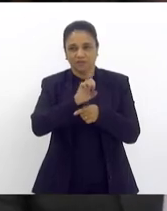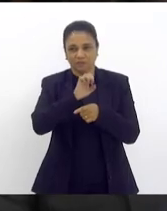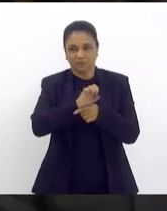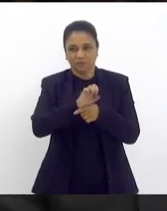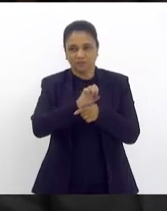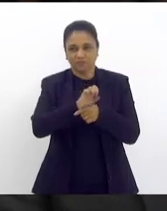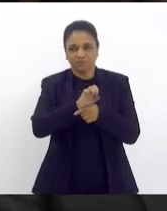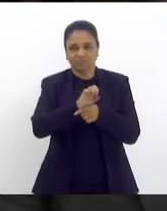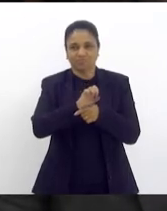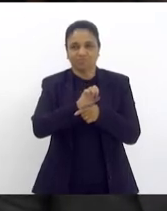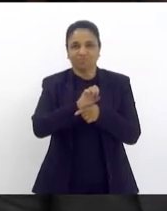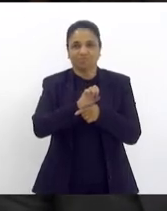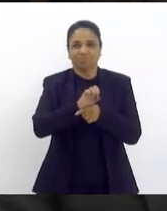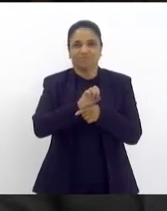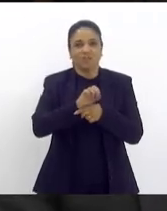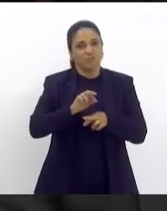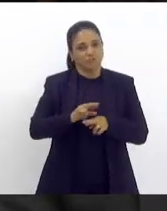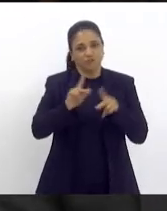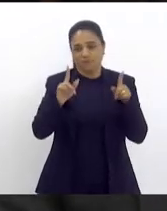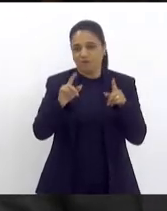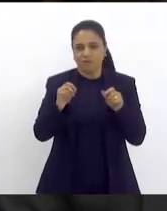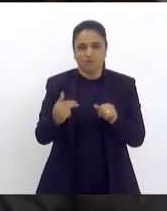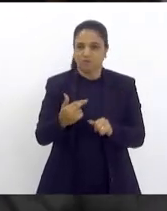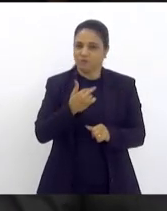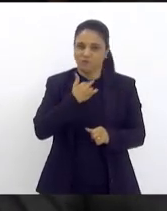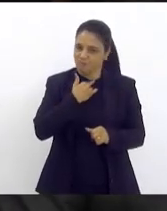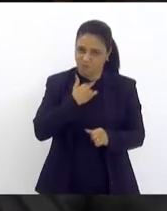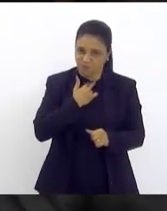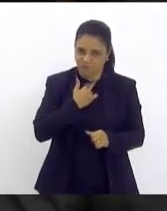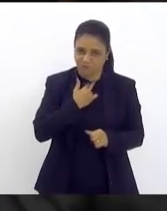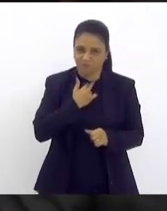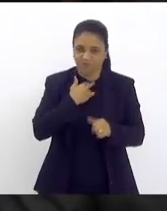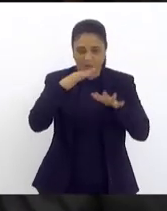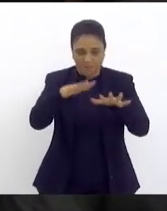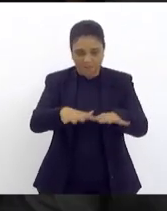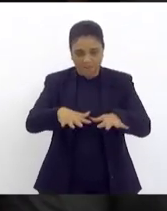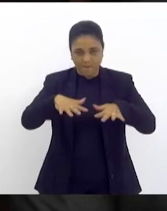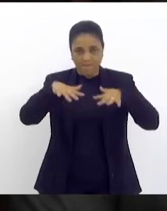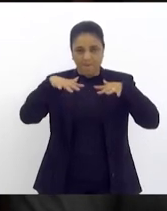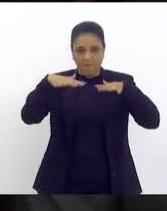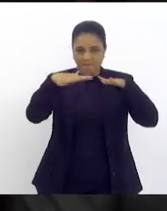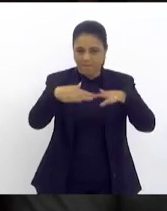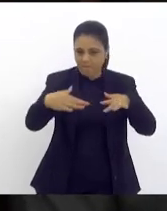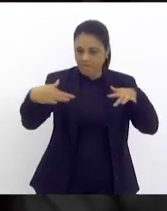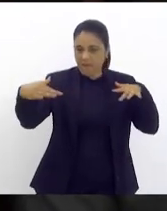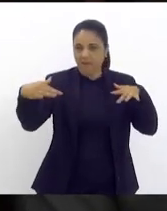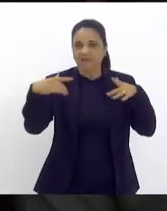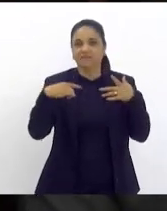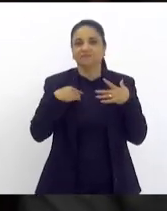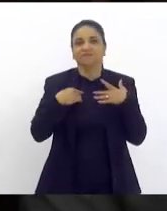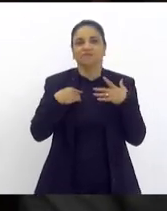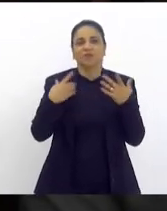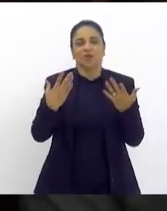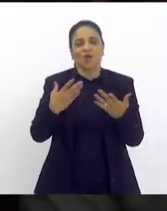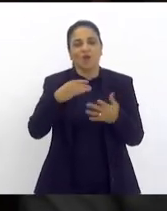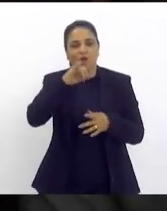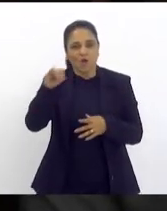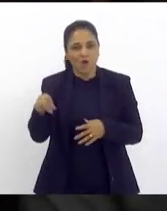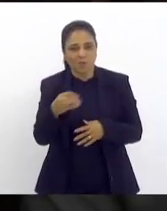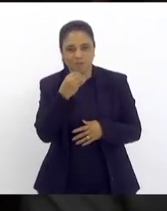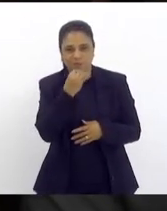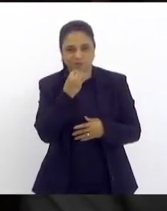estado. Não poderia ser diferente, Rubão Casa Cheia. Aproveitar a oportunidade aqui para cumprimentar meu amigo e